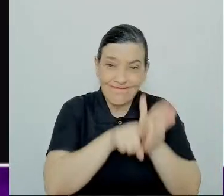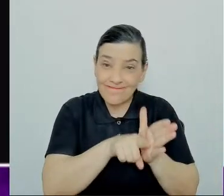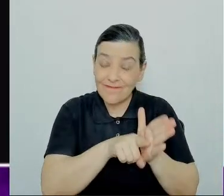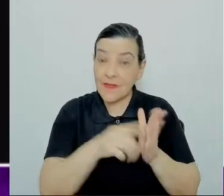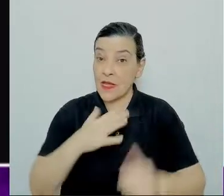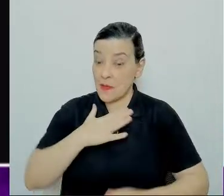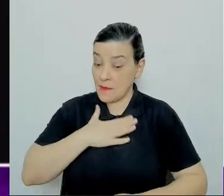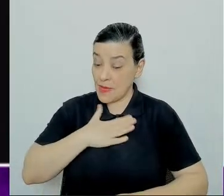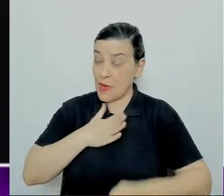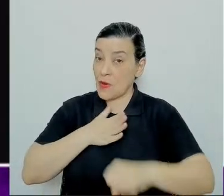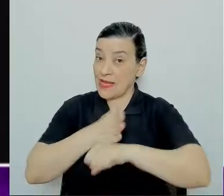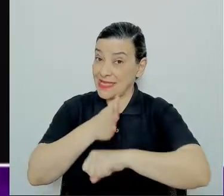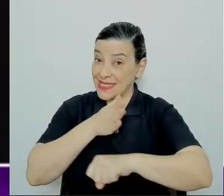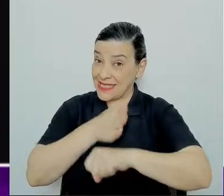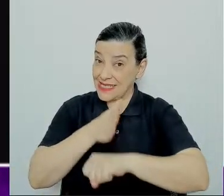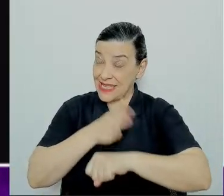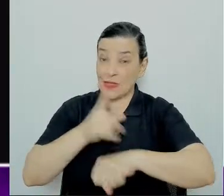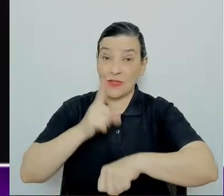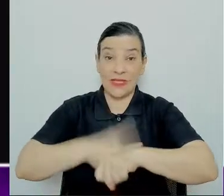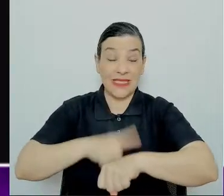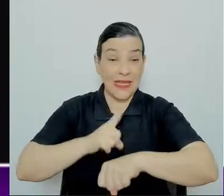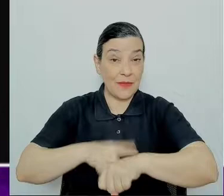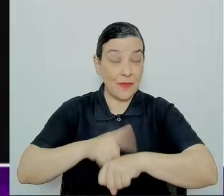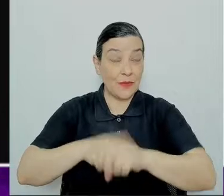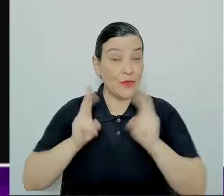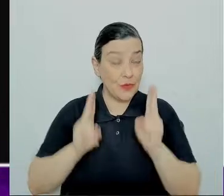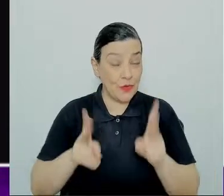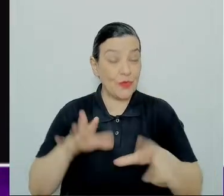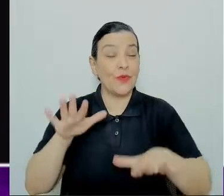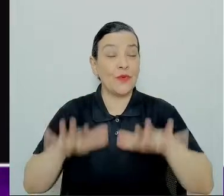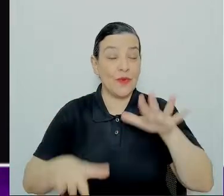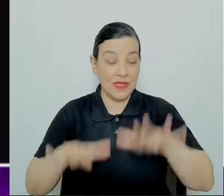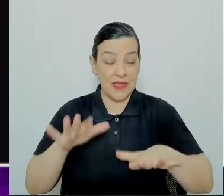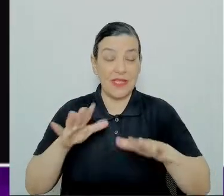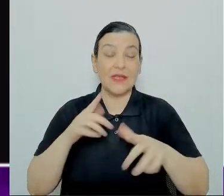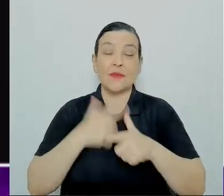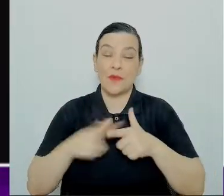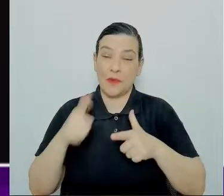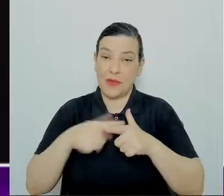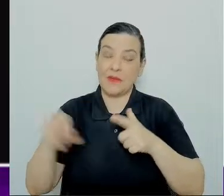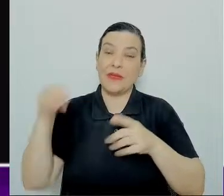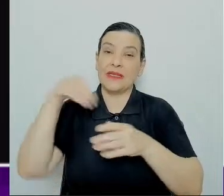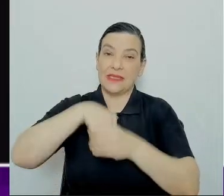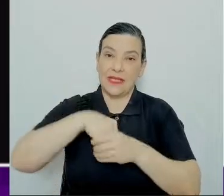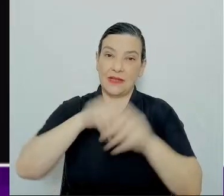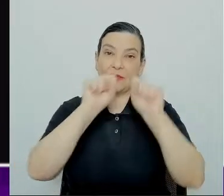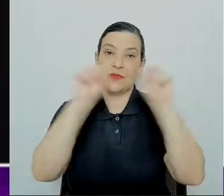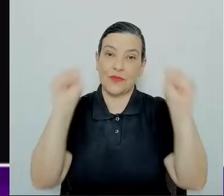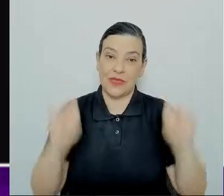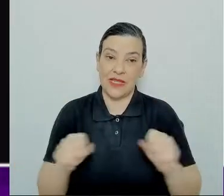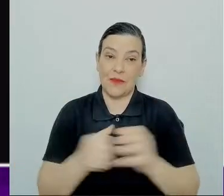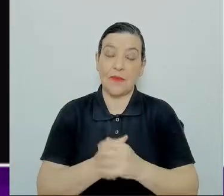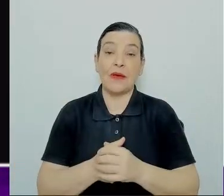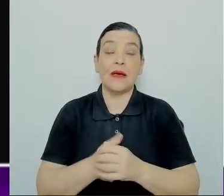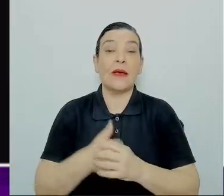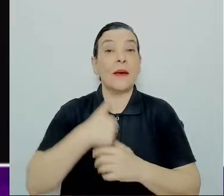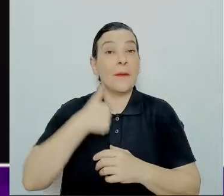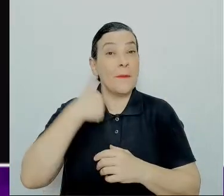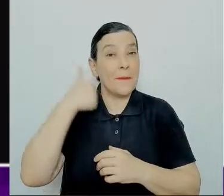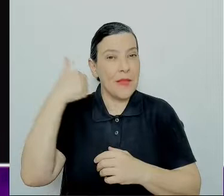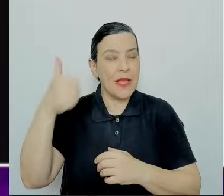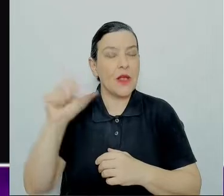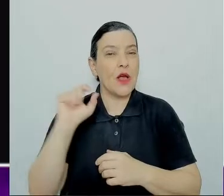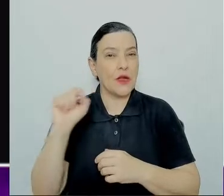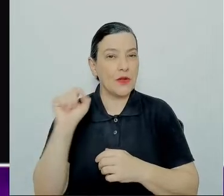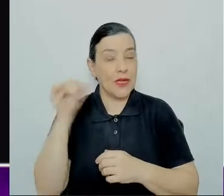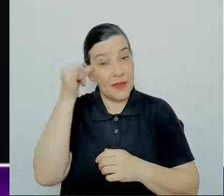acesso o tempo todo, isso vai se tornar um problema dentro do meu ambiente. Para isso, para sanar esse problema, a gente trabalha,